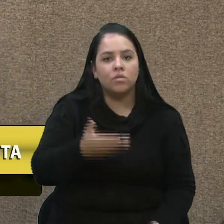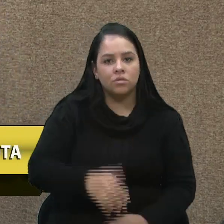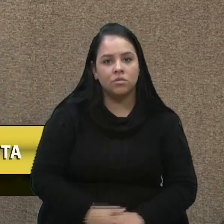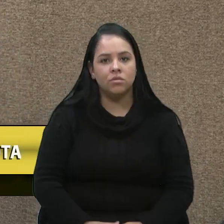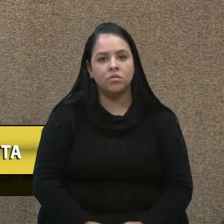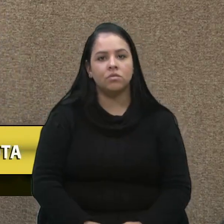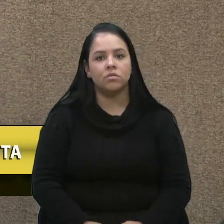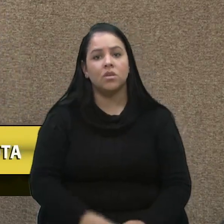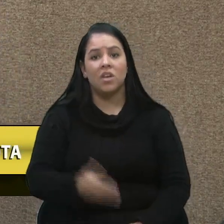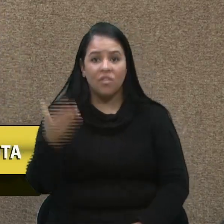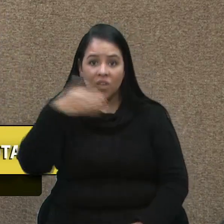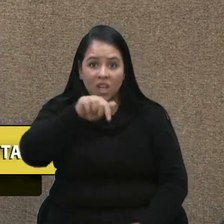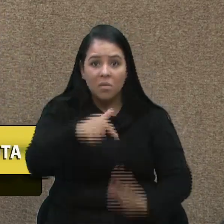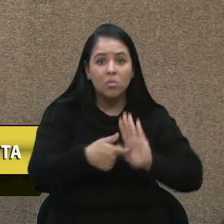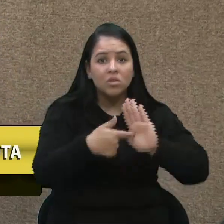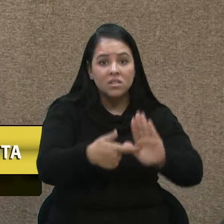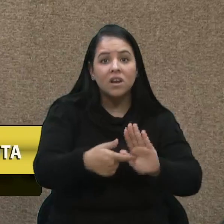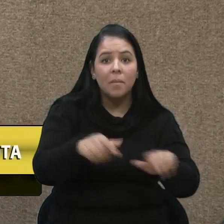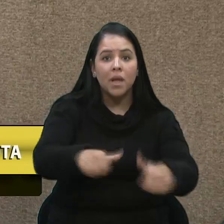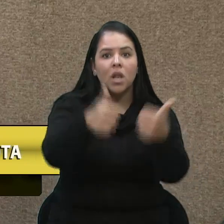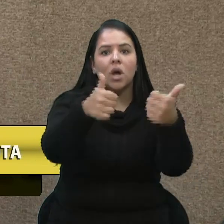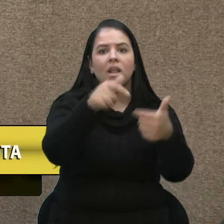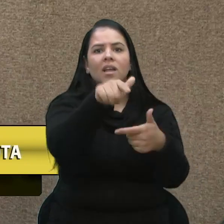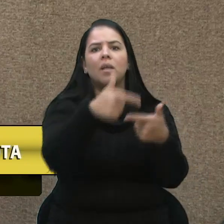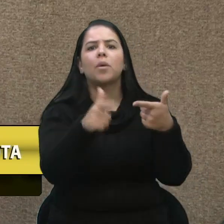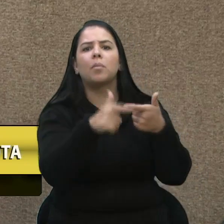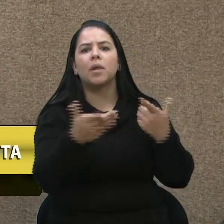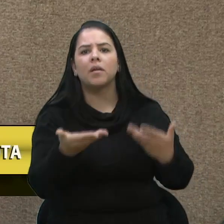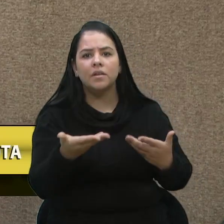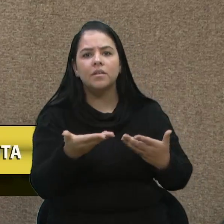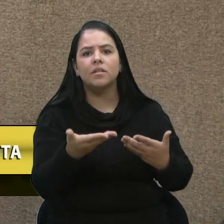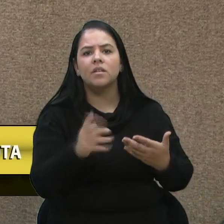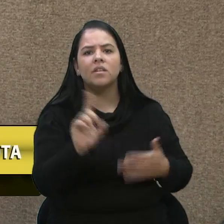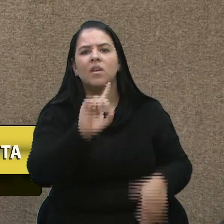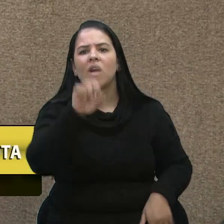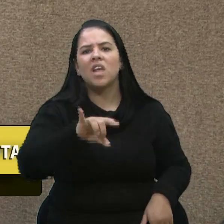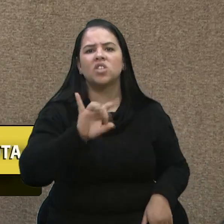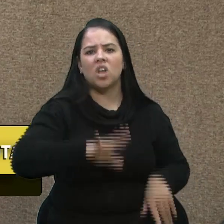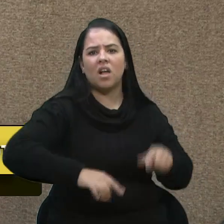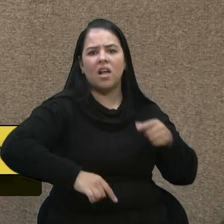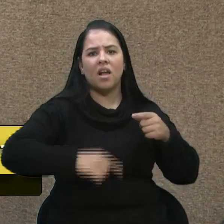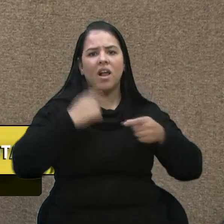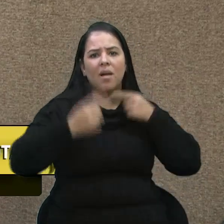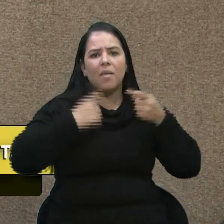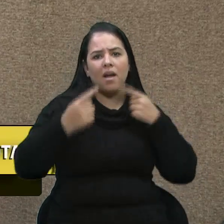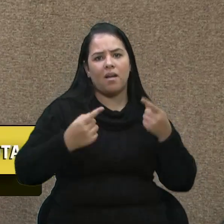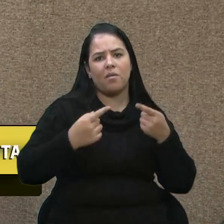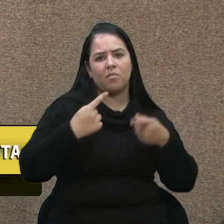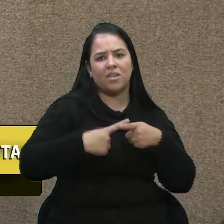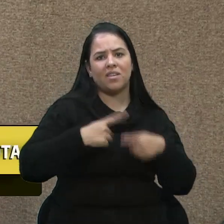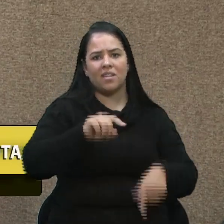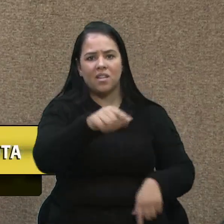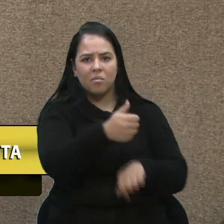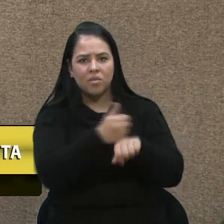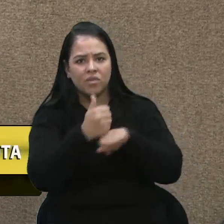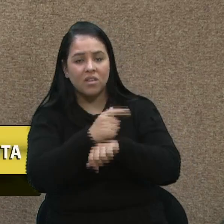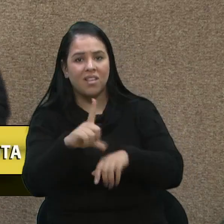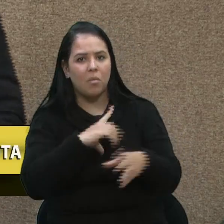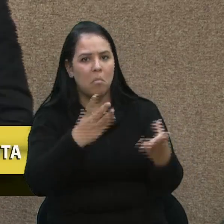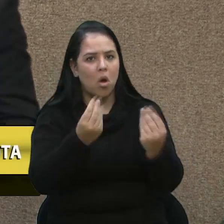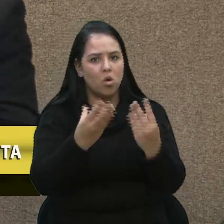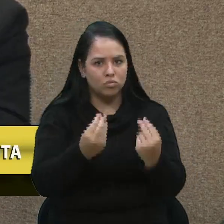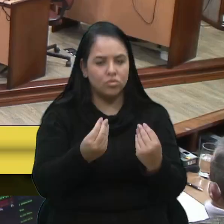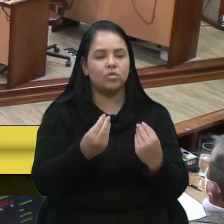venha na sua casa mostrar a solução daquele problema e não só criticar porquê desses profissionais Aqui tem bastante